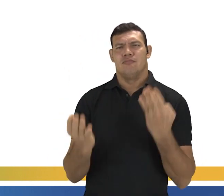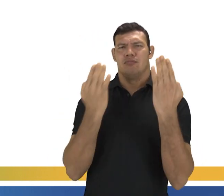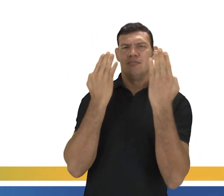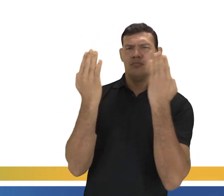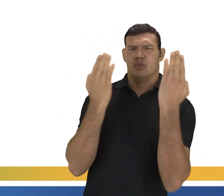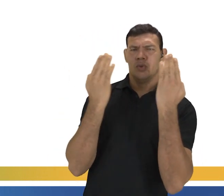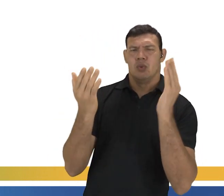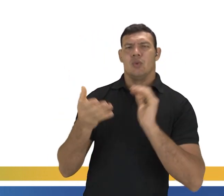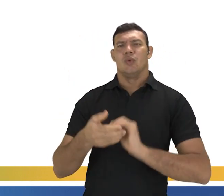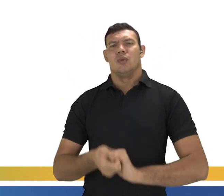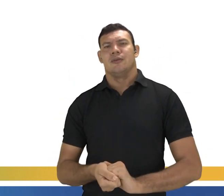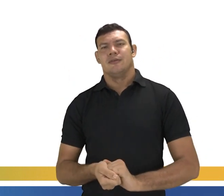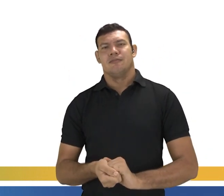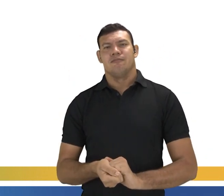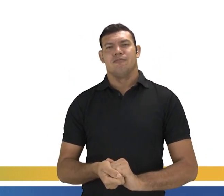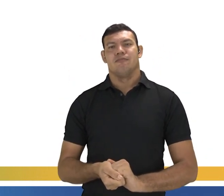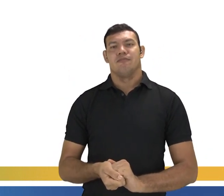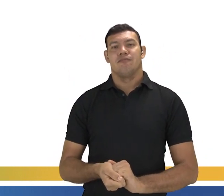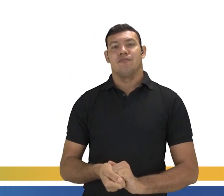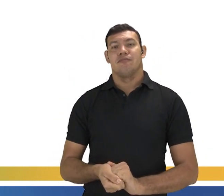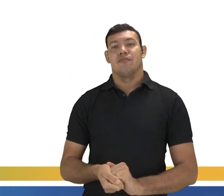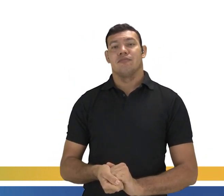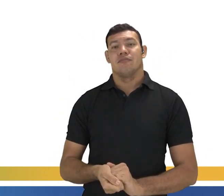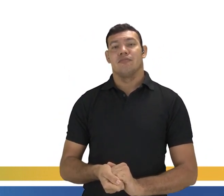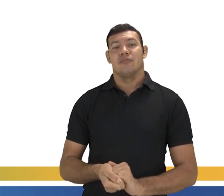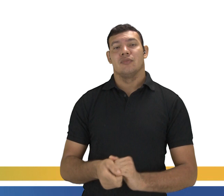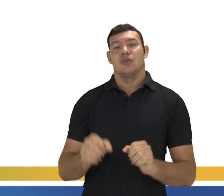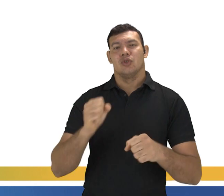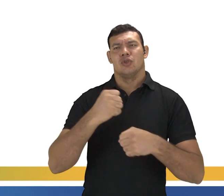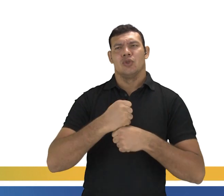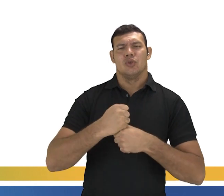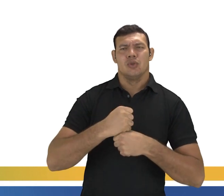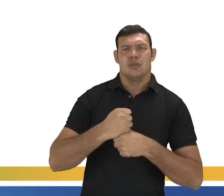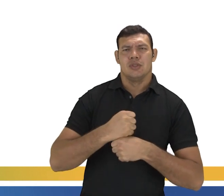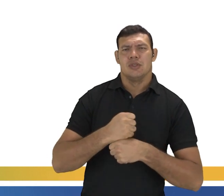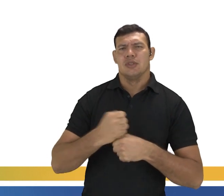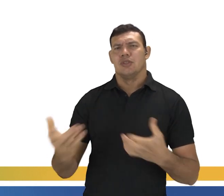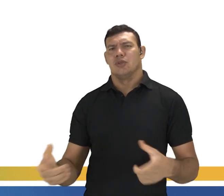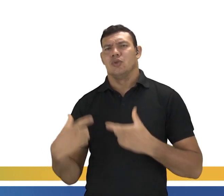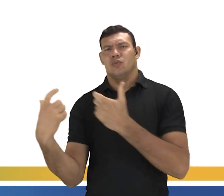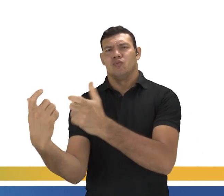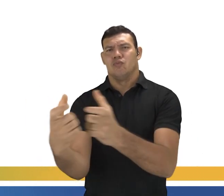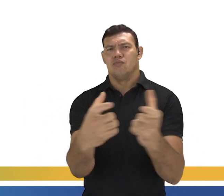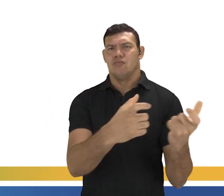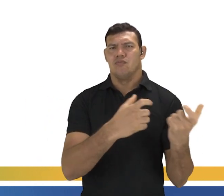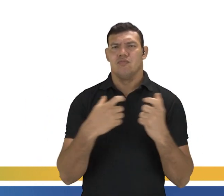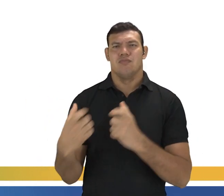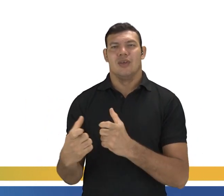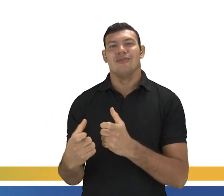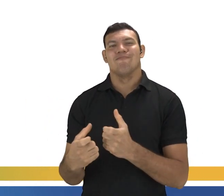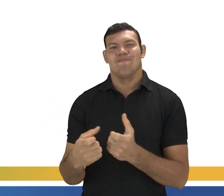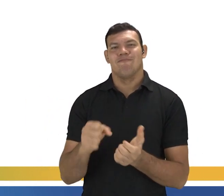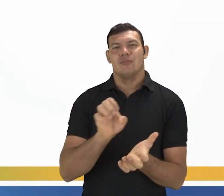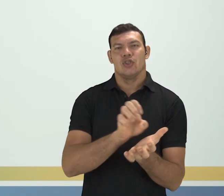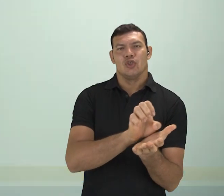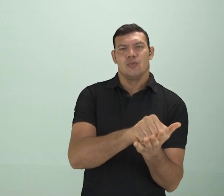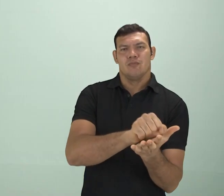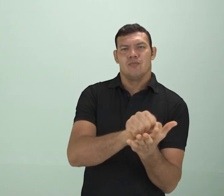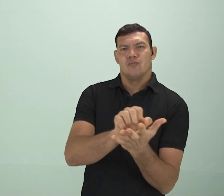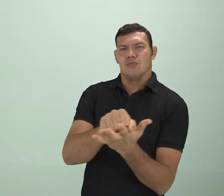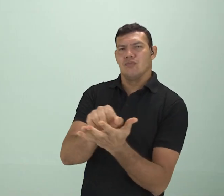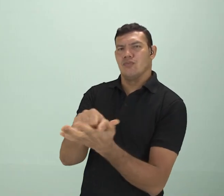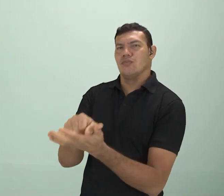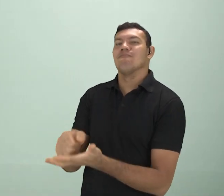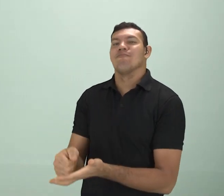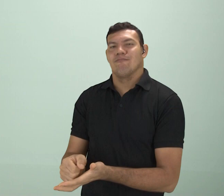entre fatos, situações, épocas ou lugares distintos. São esses dados que vão compor